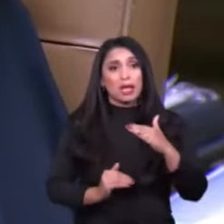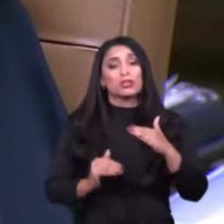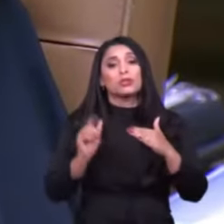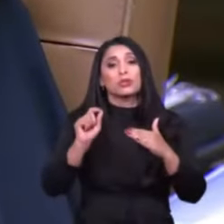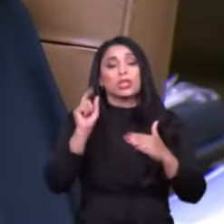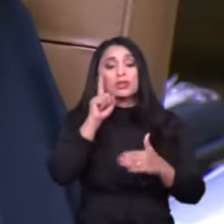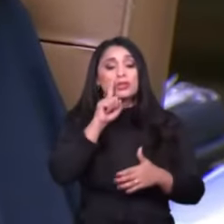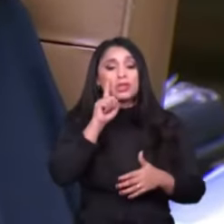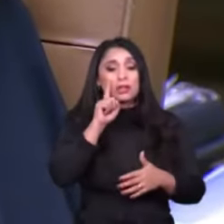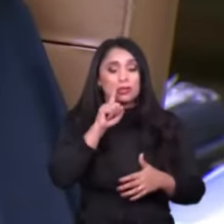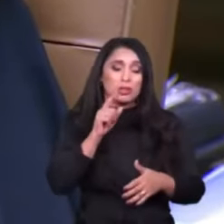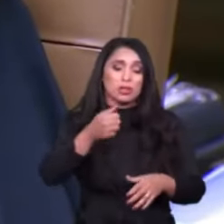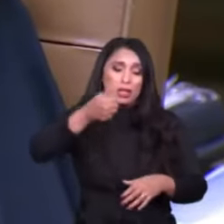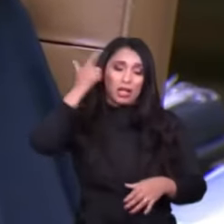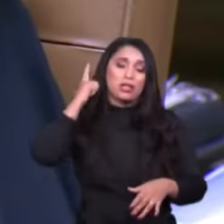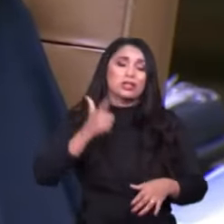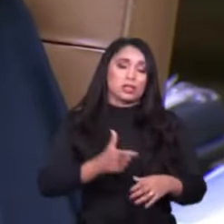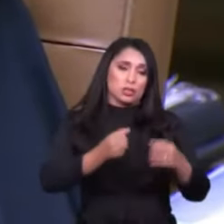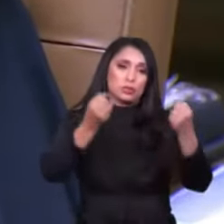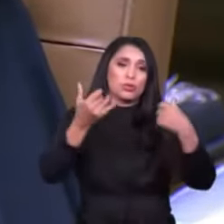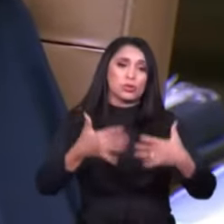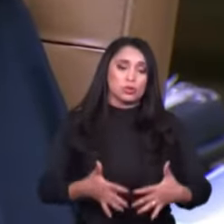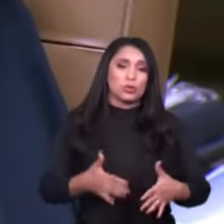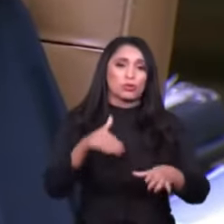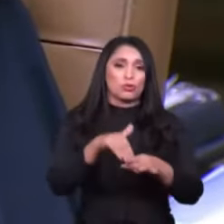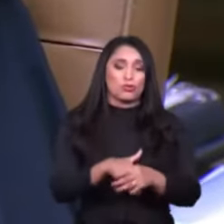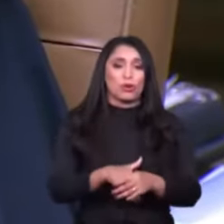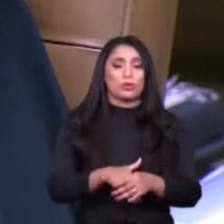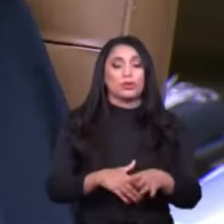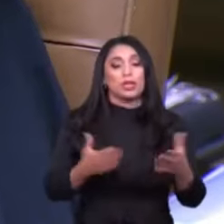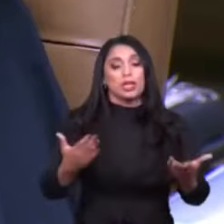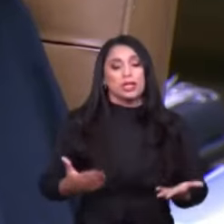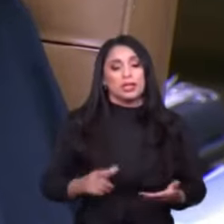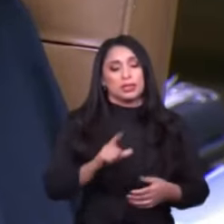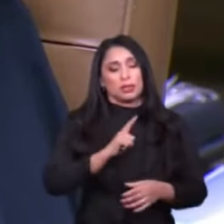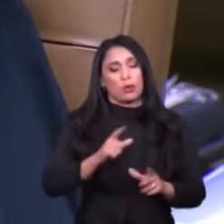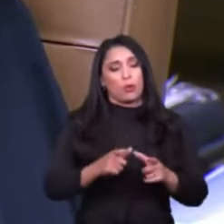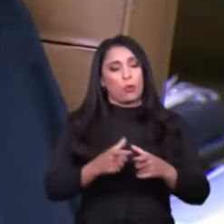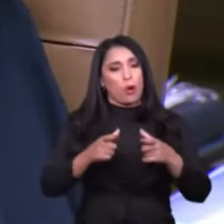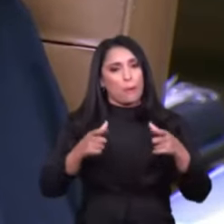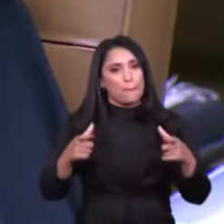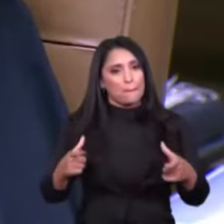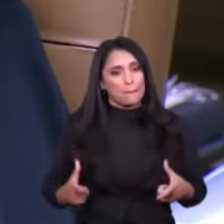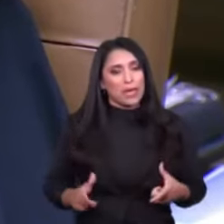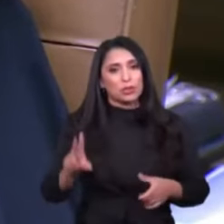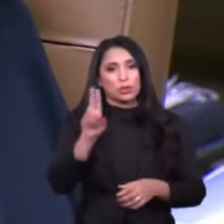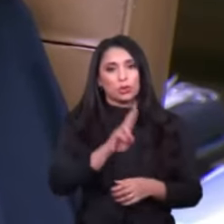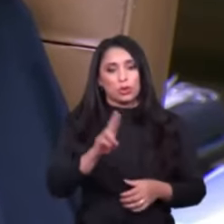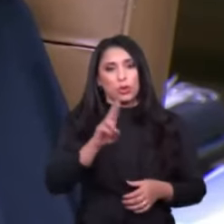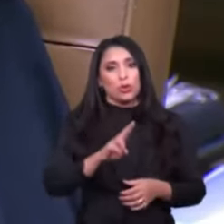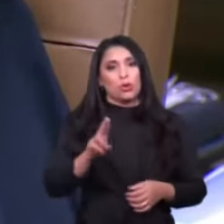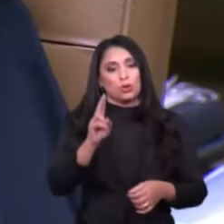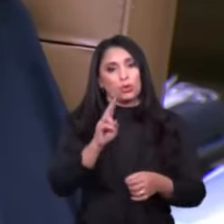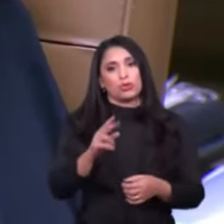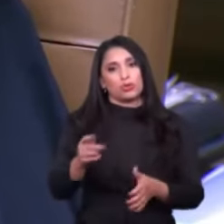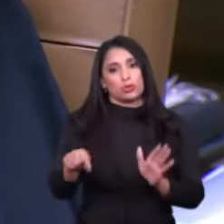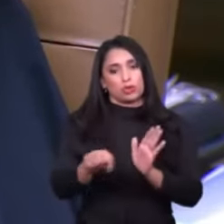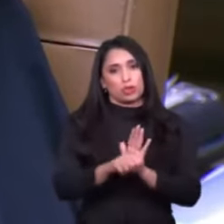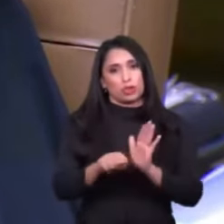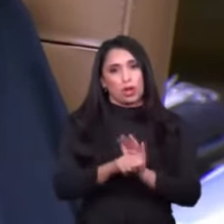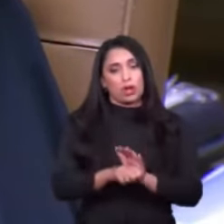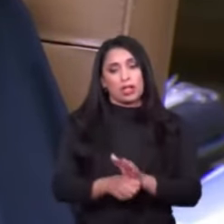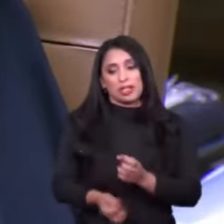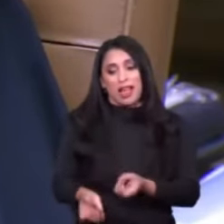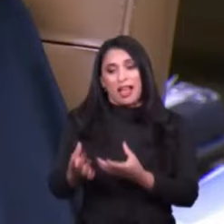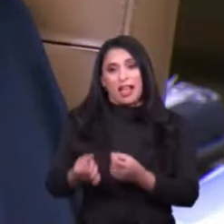Alexandre de Moraes em seu voto. Essa realidade é a confirmação eloquente de que o aumento do consumo de drogas alimenta o tráfico e a